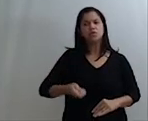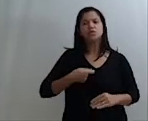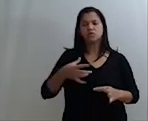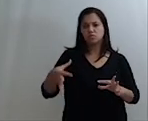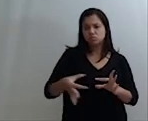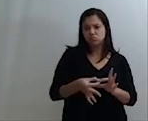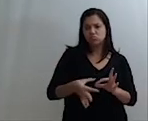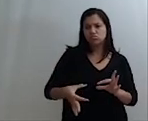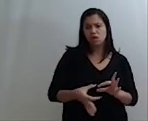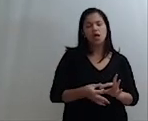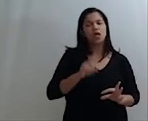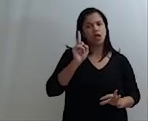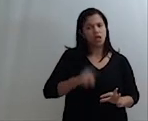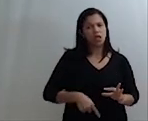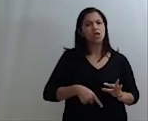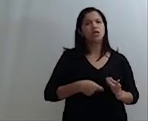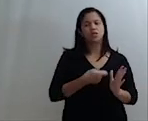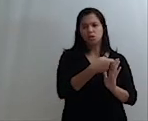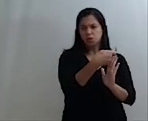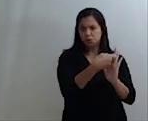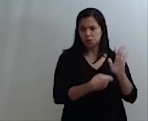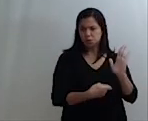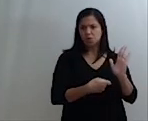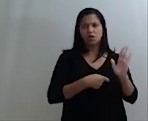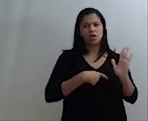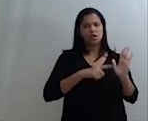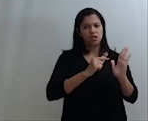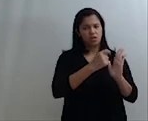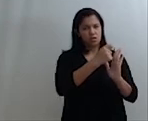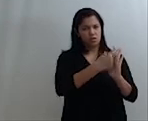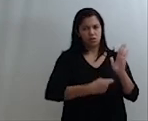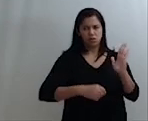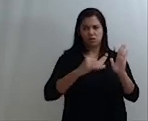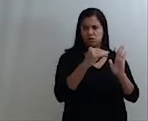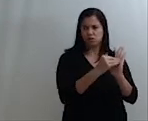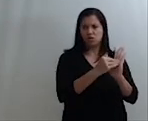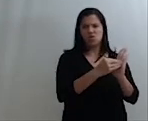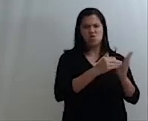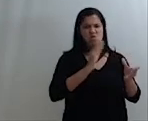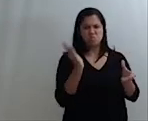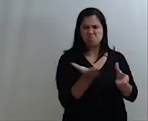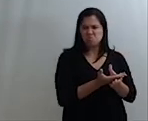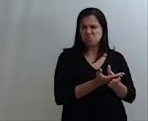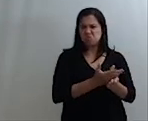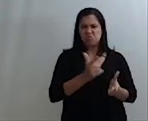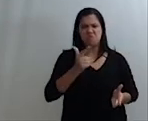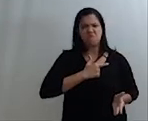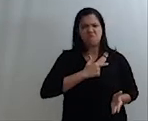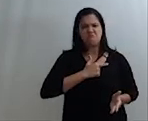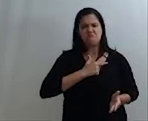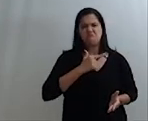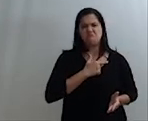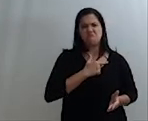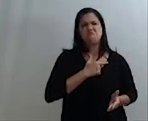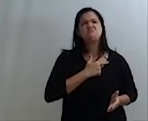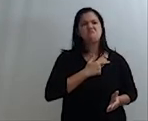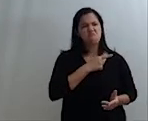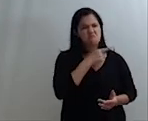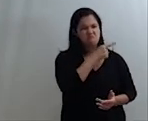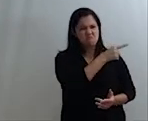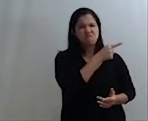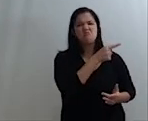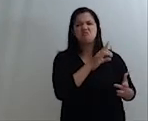fatos são realmente estarrecedores tornando o processo muito feio Como disse o Doutro advogado na sua